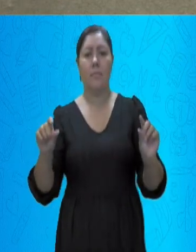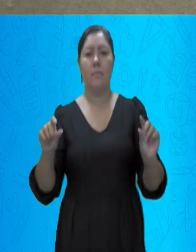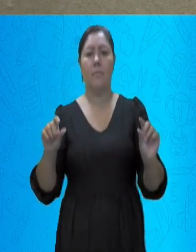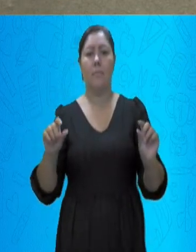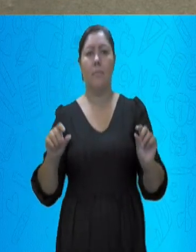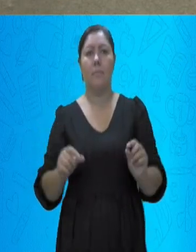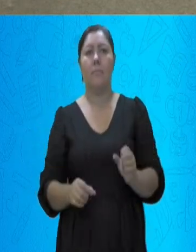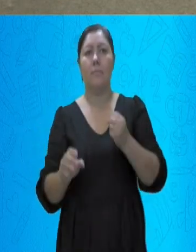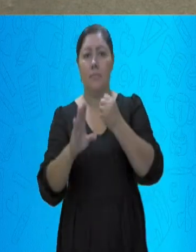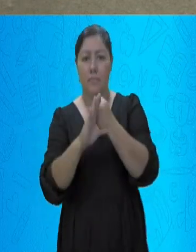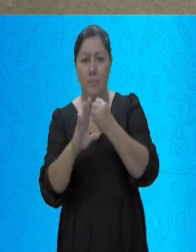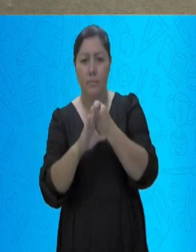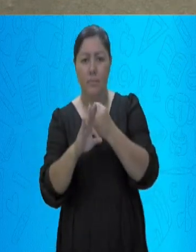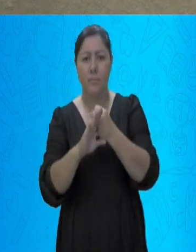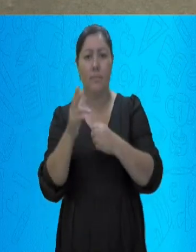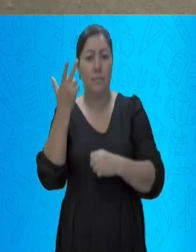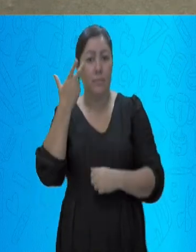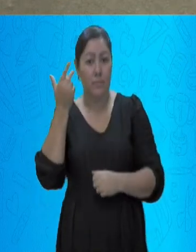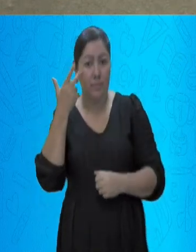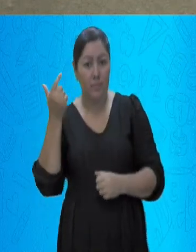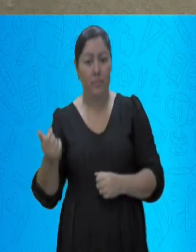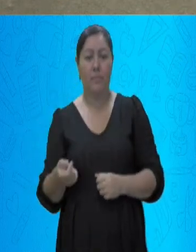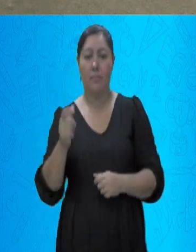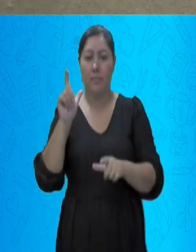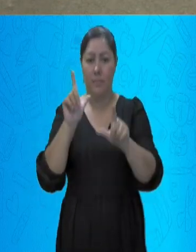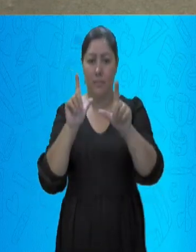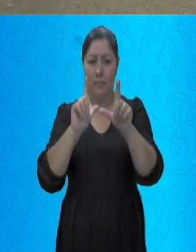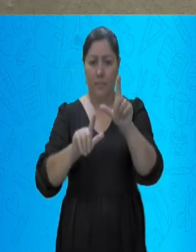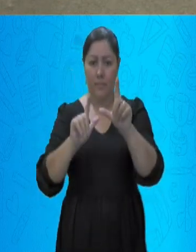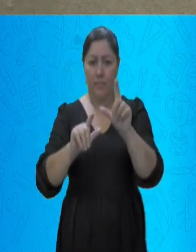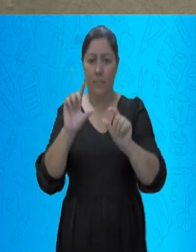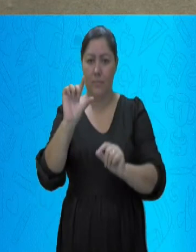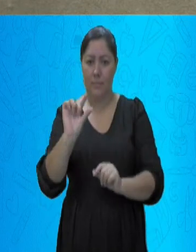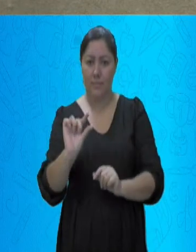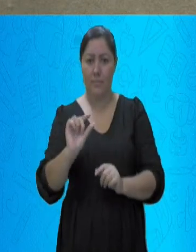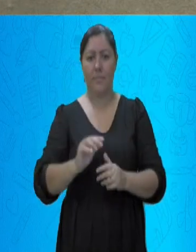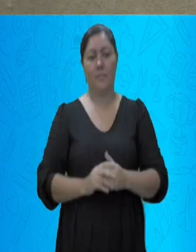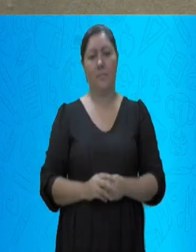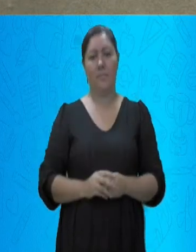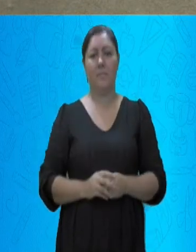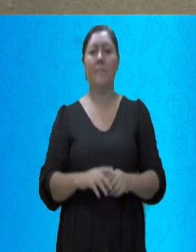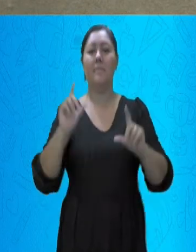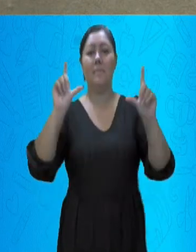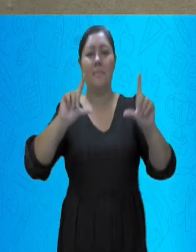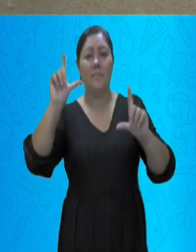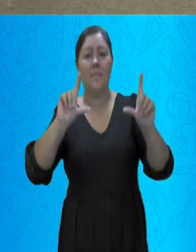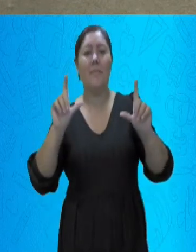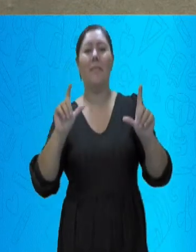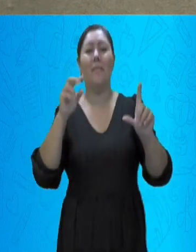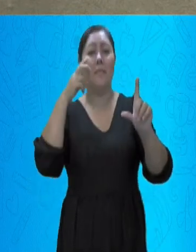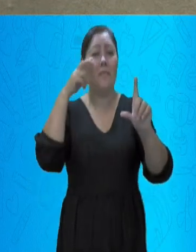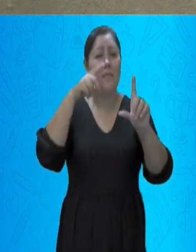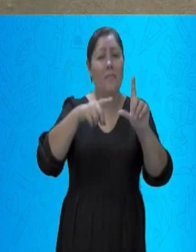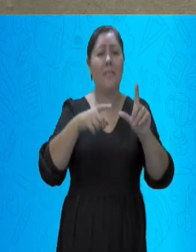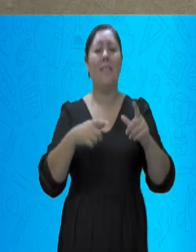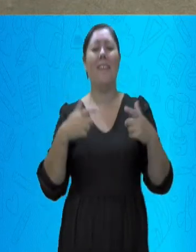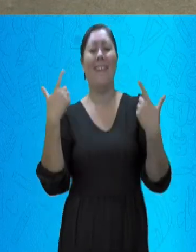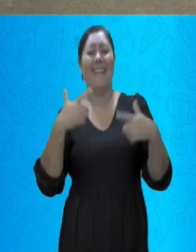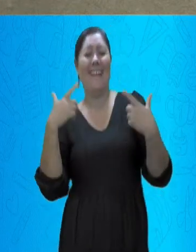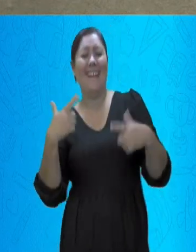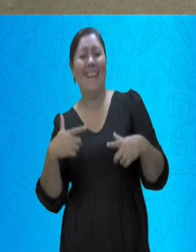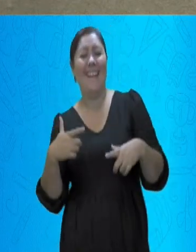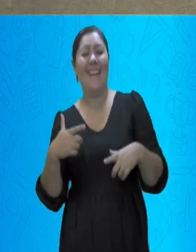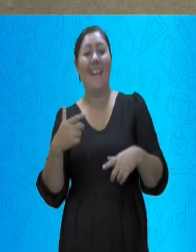comum, letra minúscula. Que programa engraçado? Programa. Eu não disse um